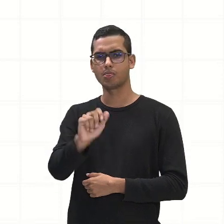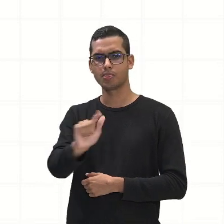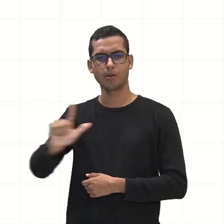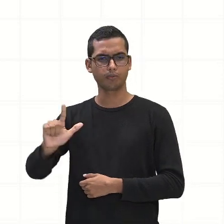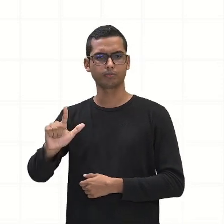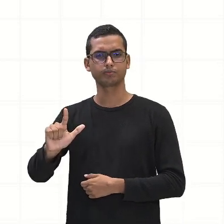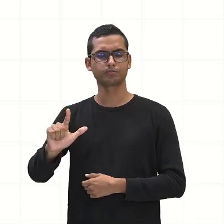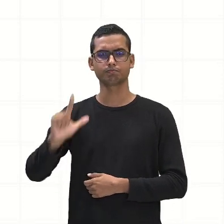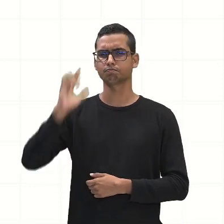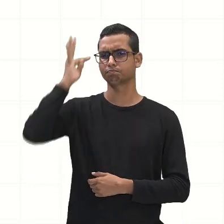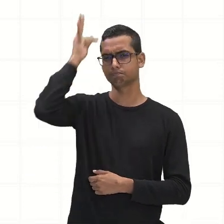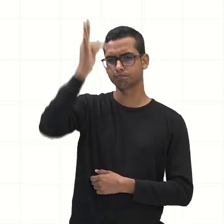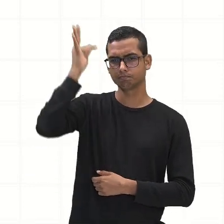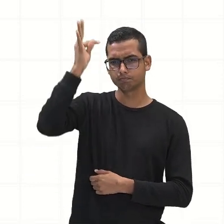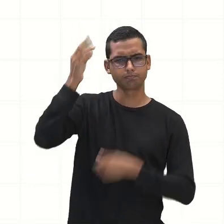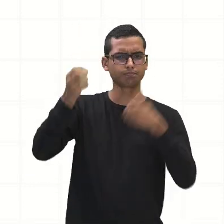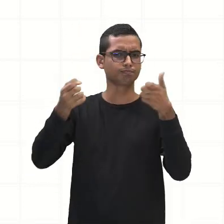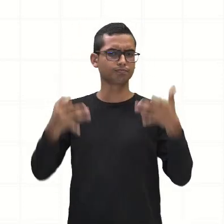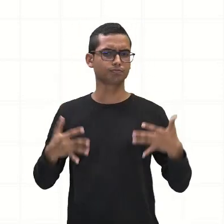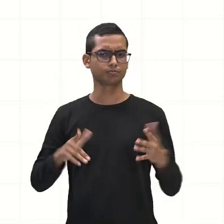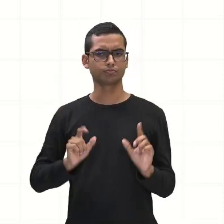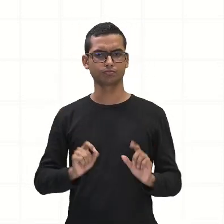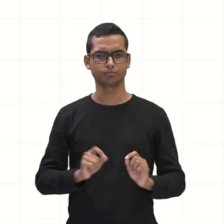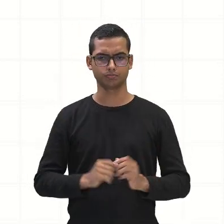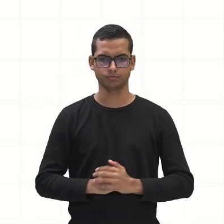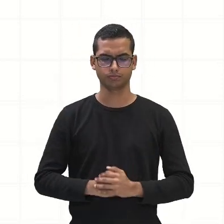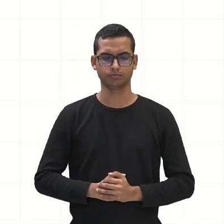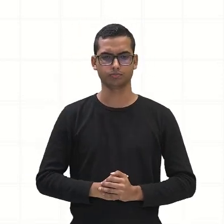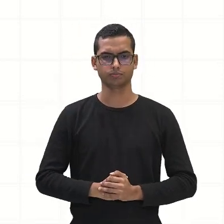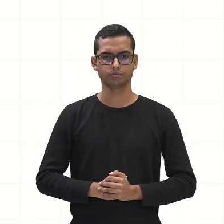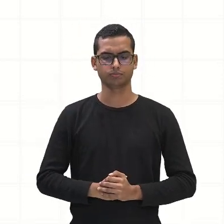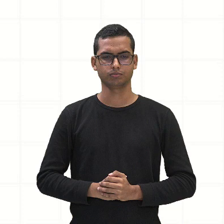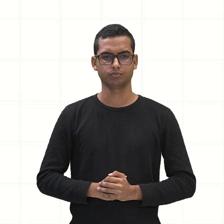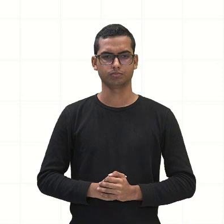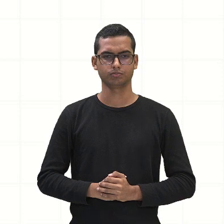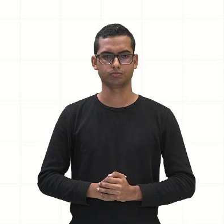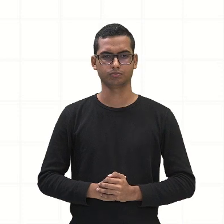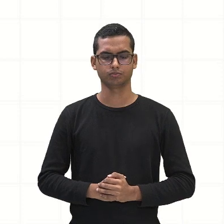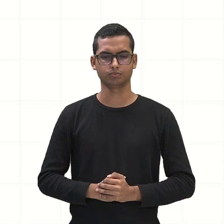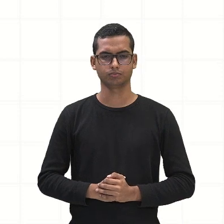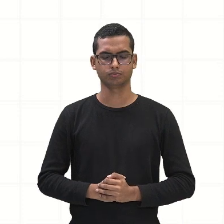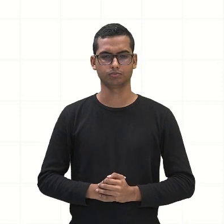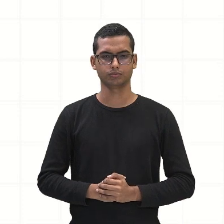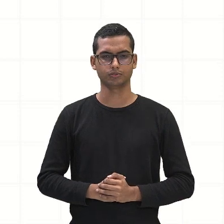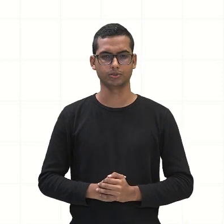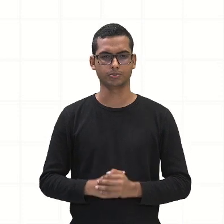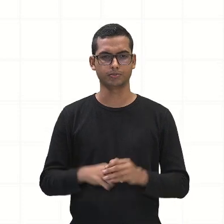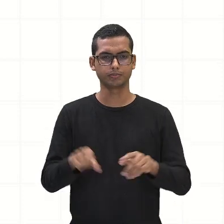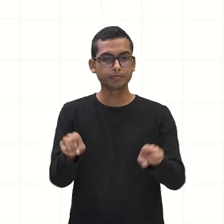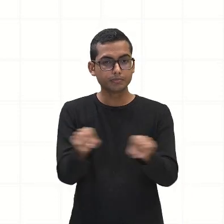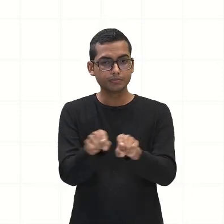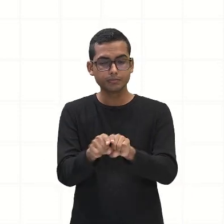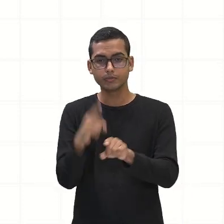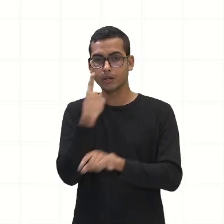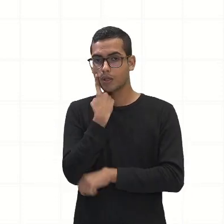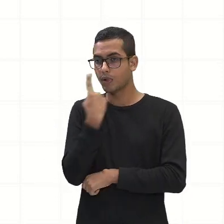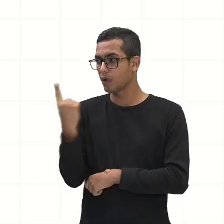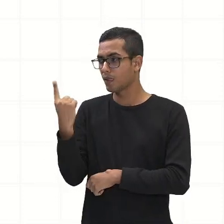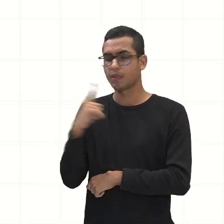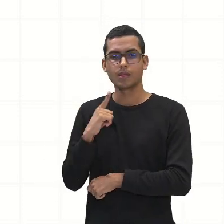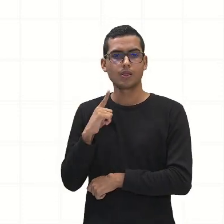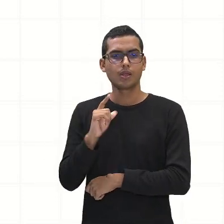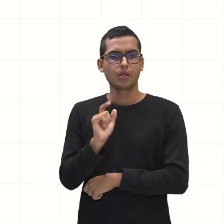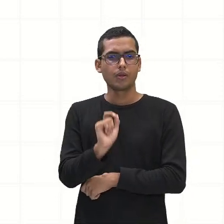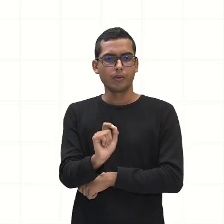O que diz o teorema fundamental das proporções? O produto dos meios é igual ao produto dos extremos. Só que eu não preciso fazer isso. Ó.